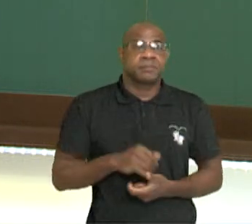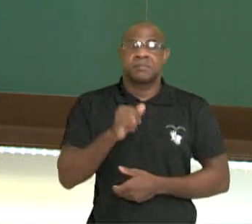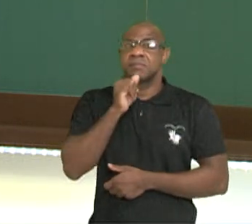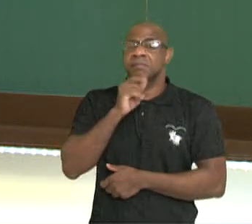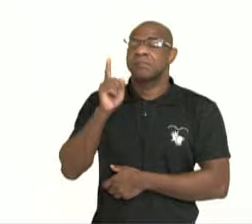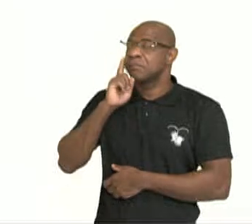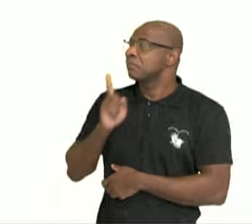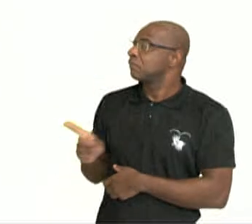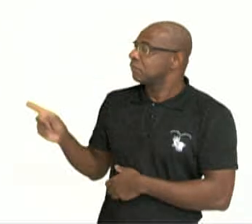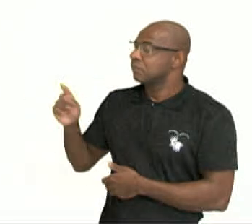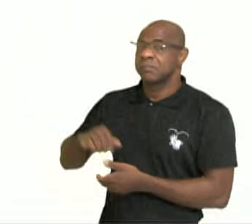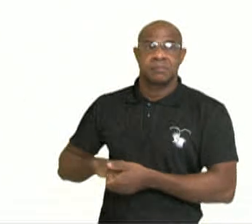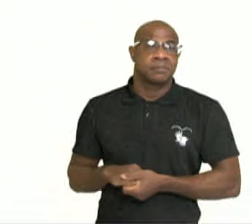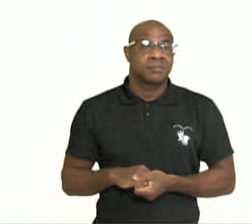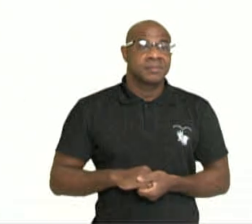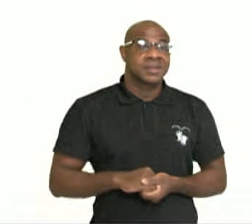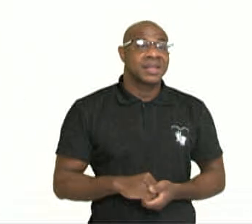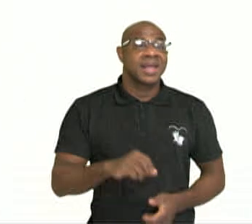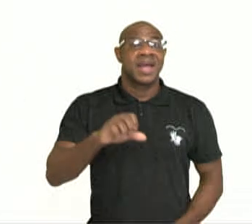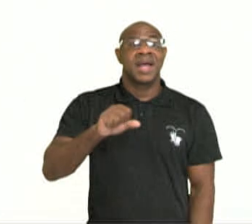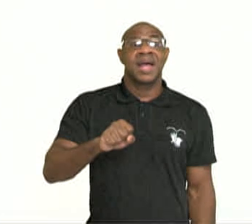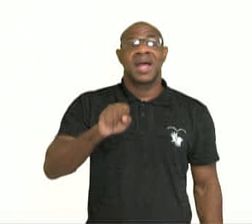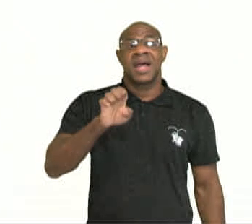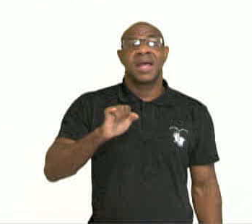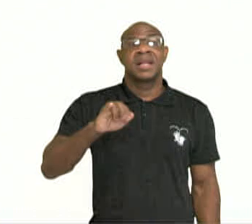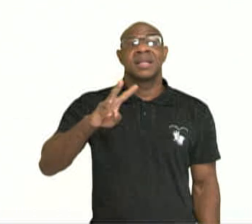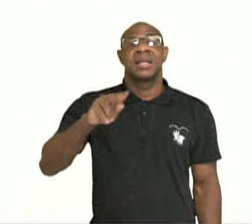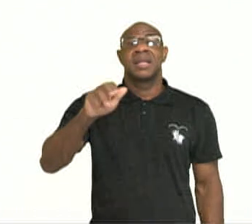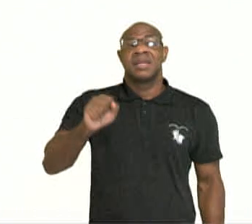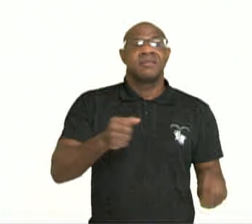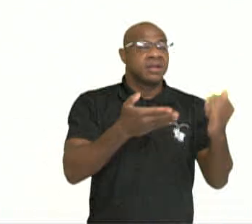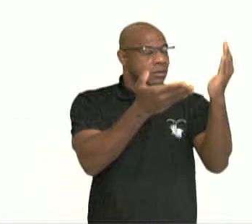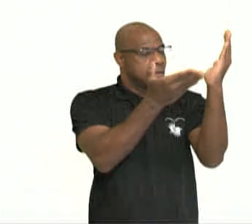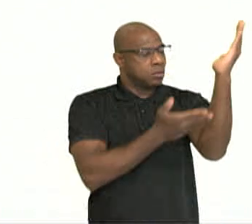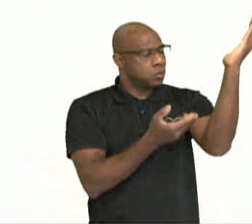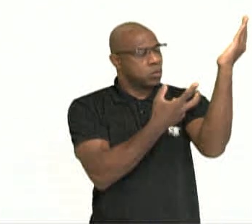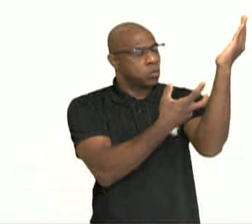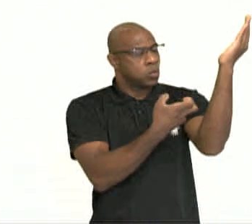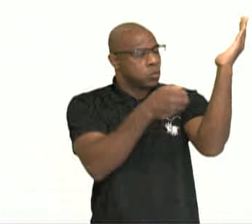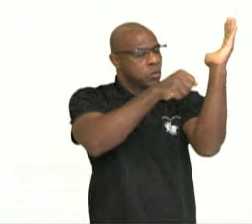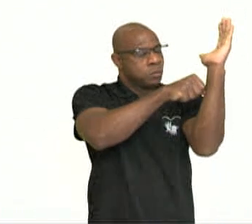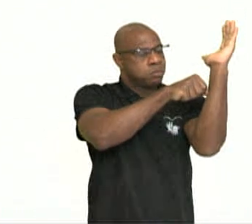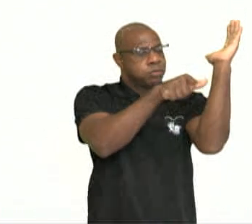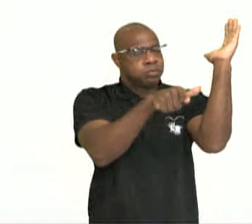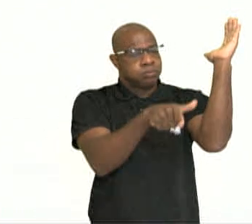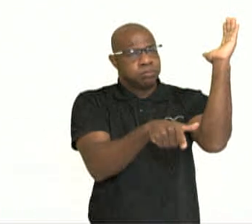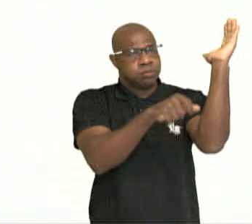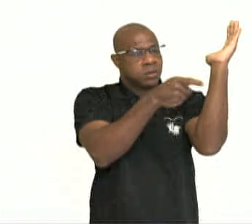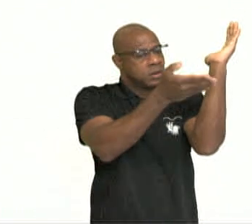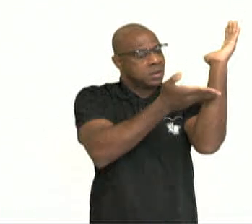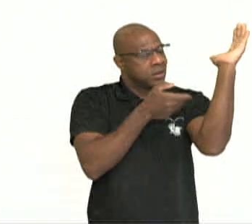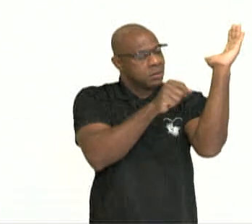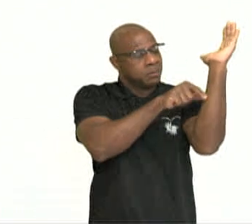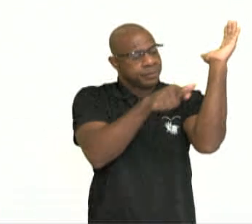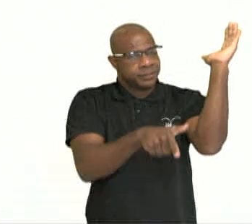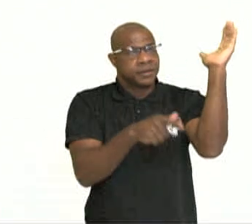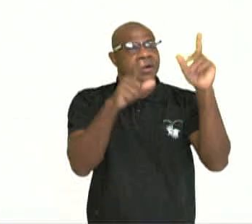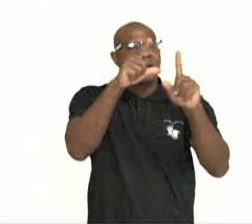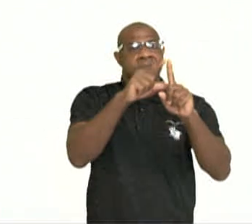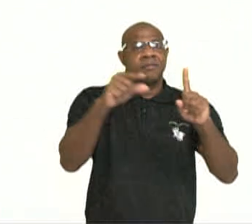certeza. Seivas de algumas plantas, por exemplo, o látex, folhas,